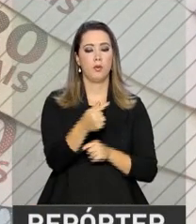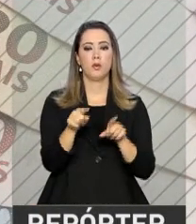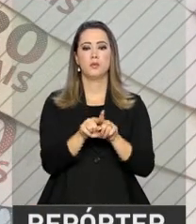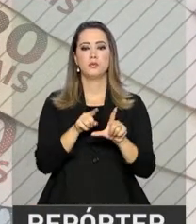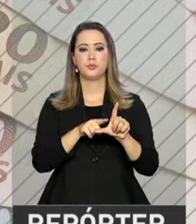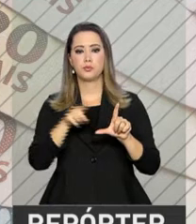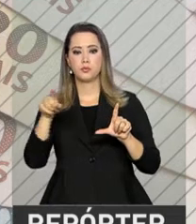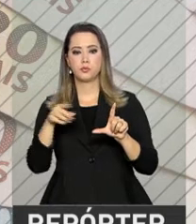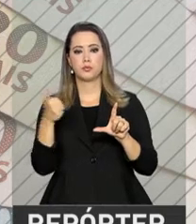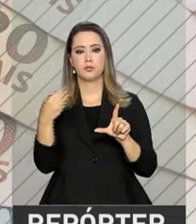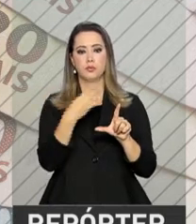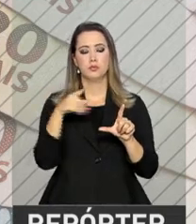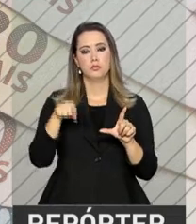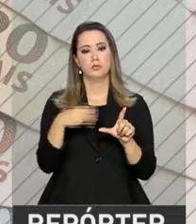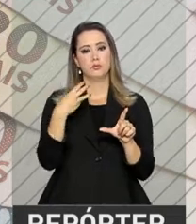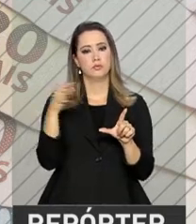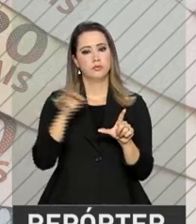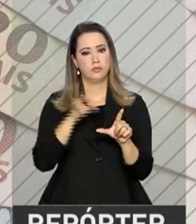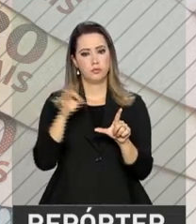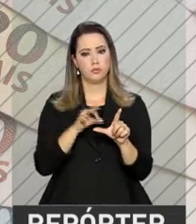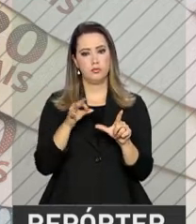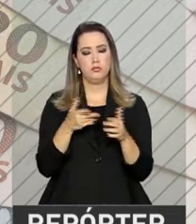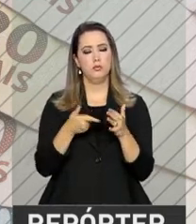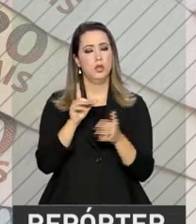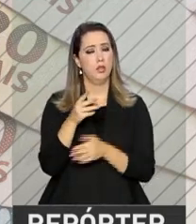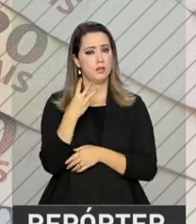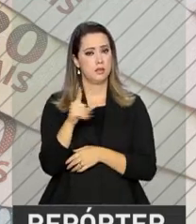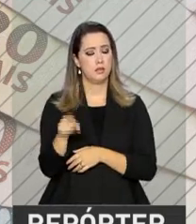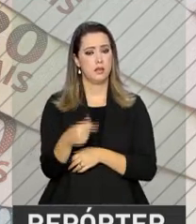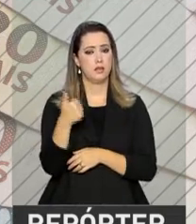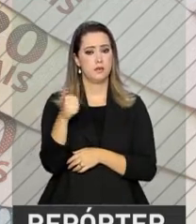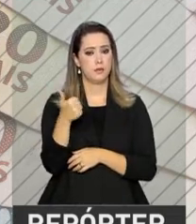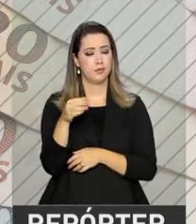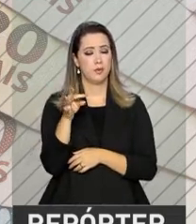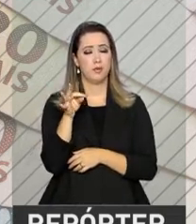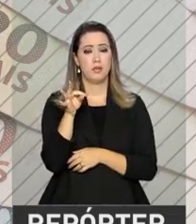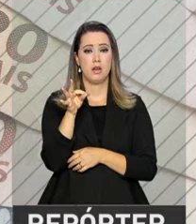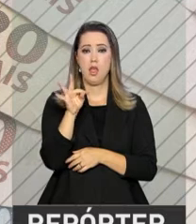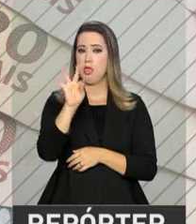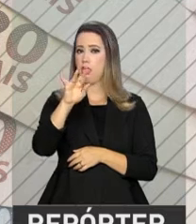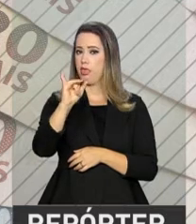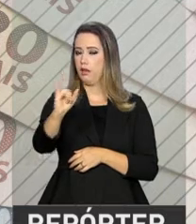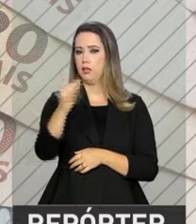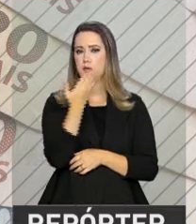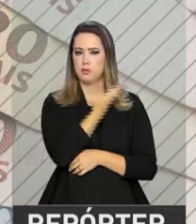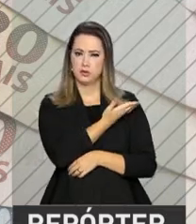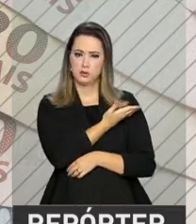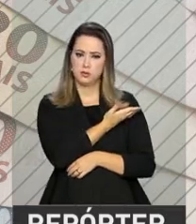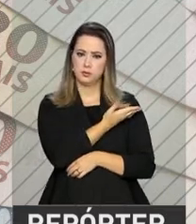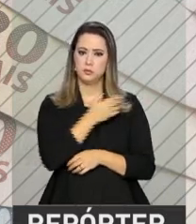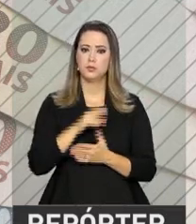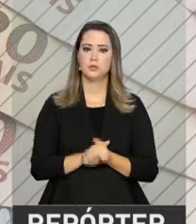aumentou 14,3 por cento passou de 3 trilhões 110 bilhões de reais em